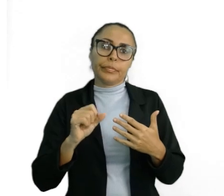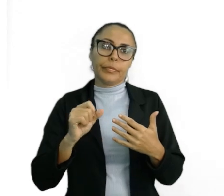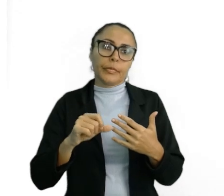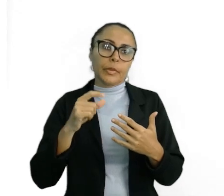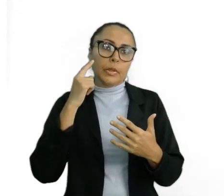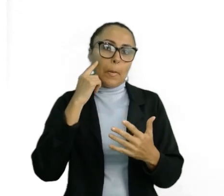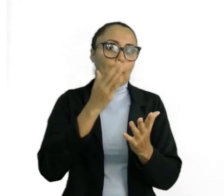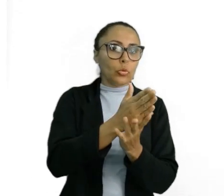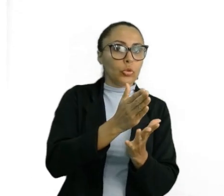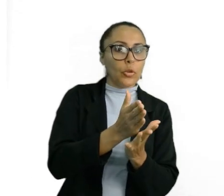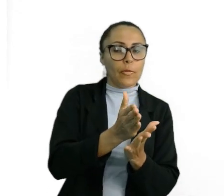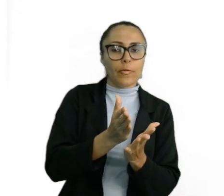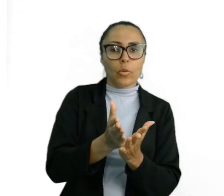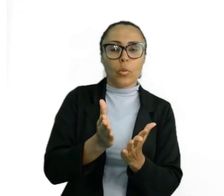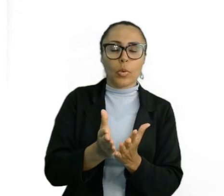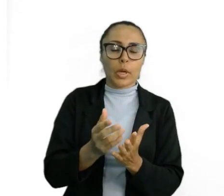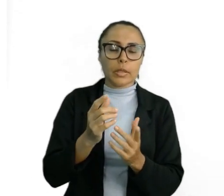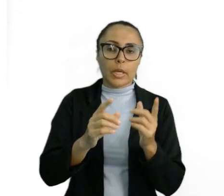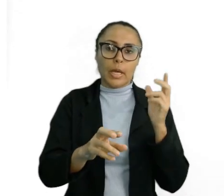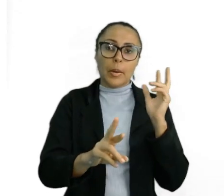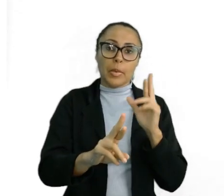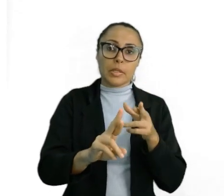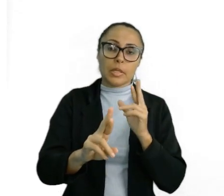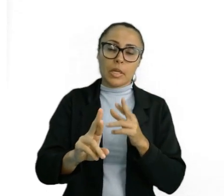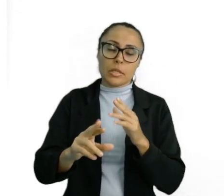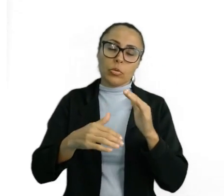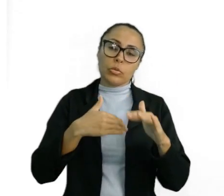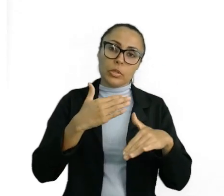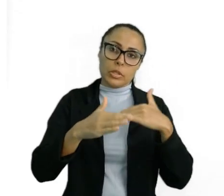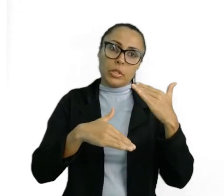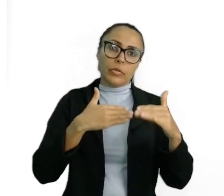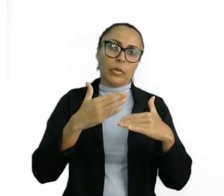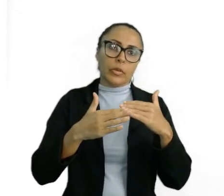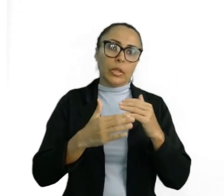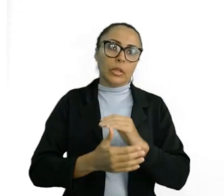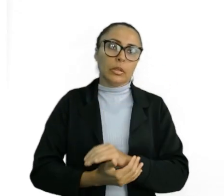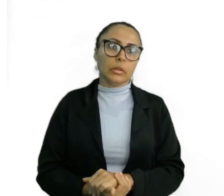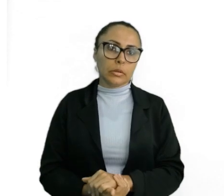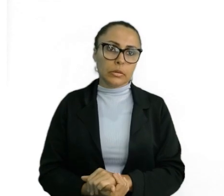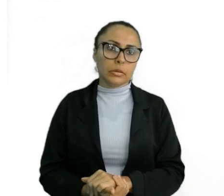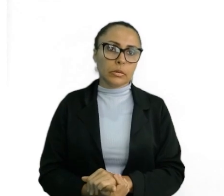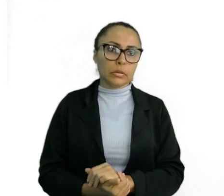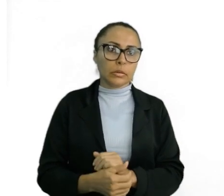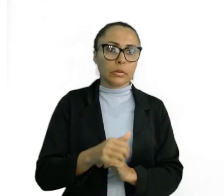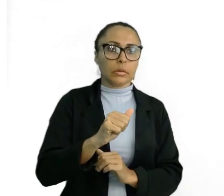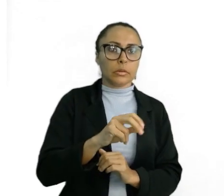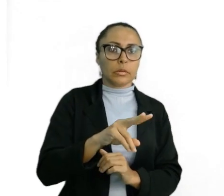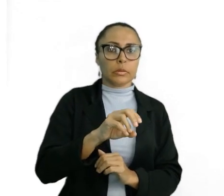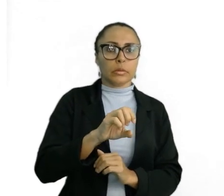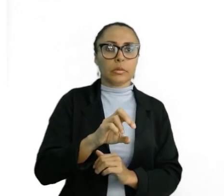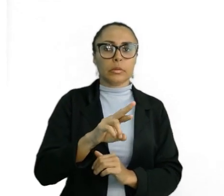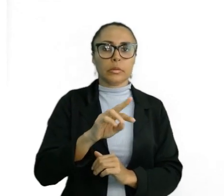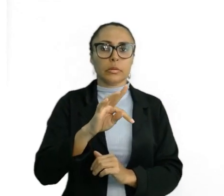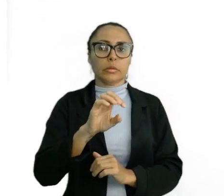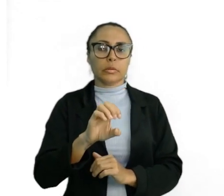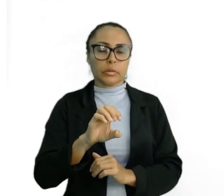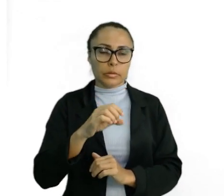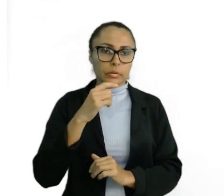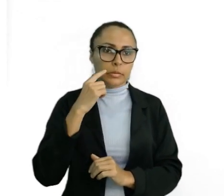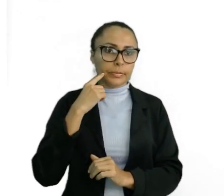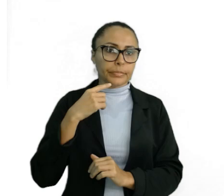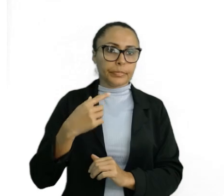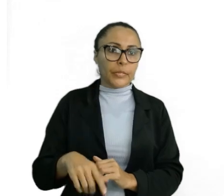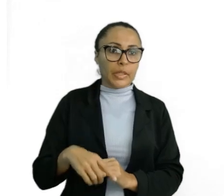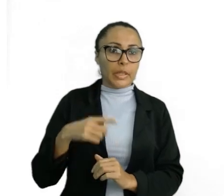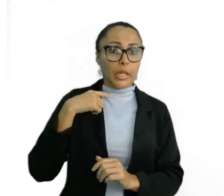fuga e de representação perspética desenvolvidos por Alberti, né? Então a gente tem ali o anjo, né,